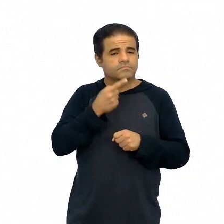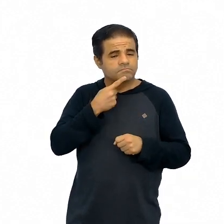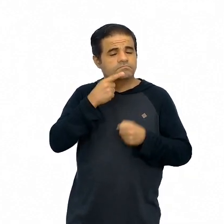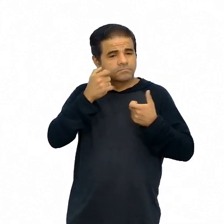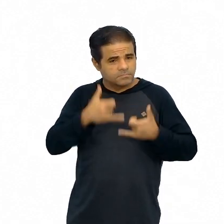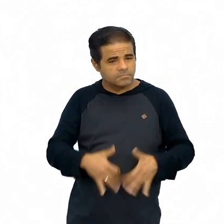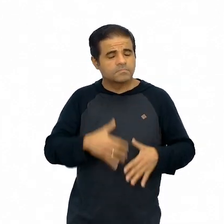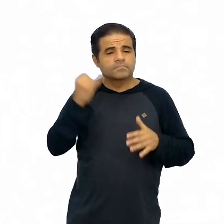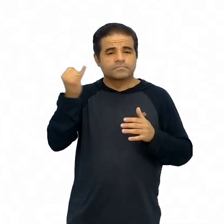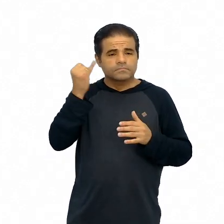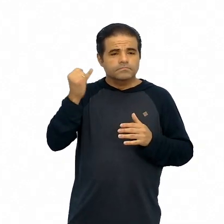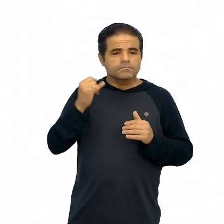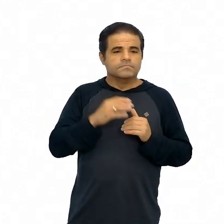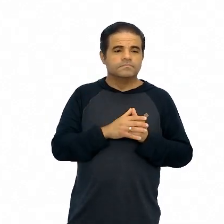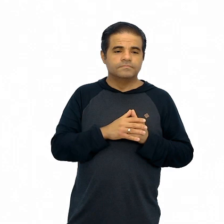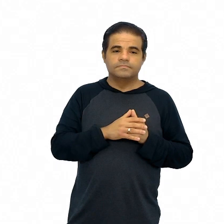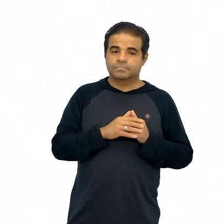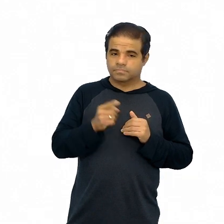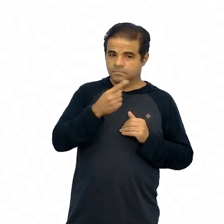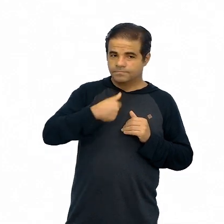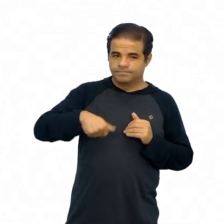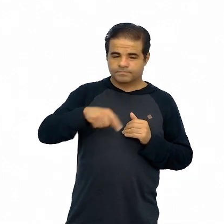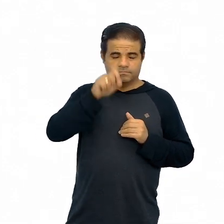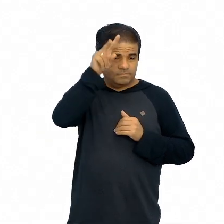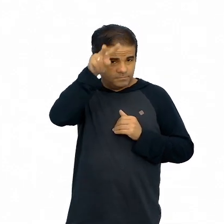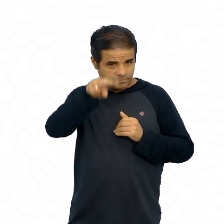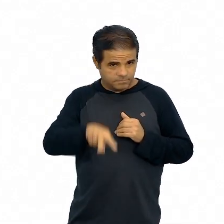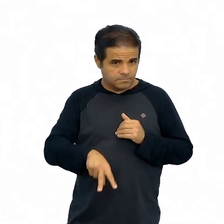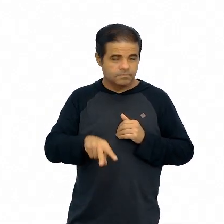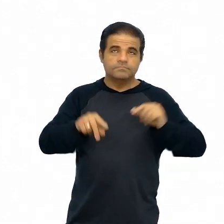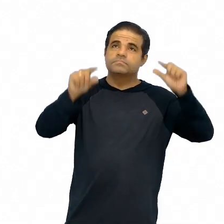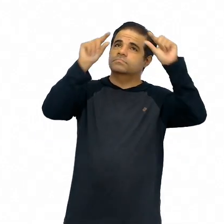que é a importância da gente ler o